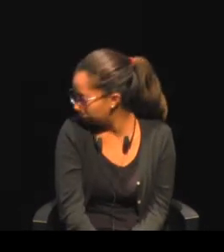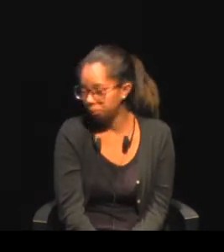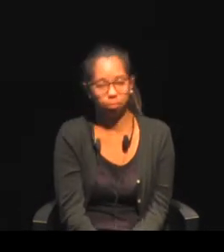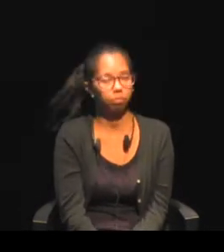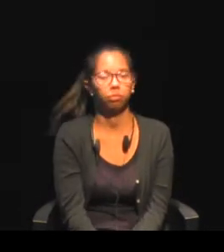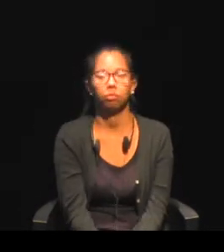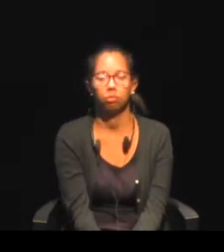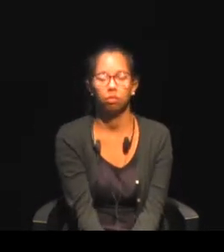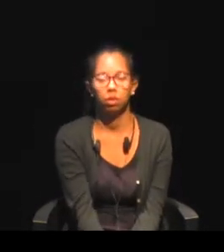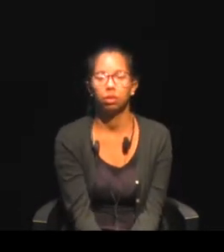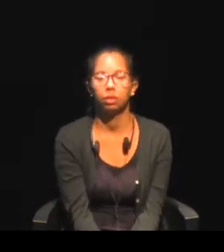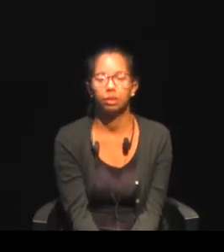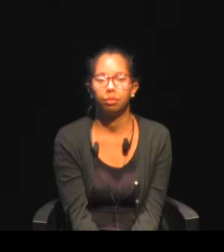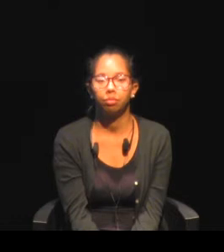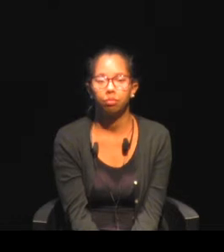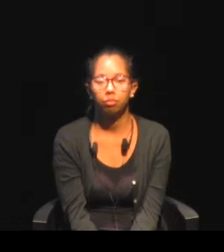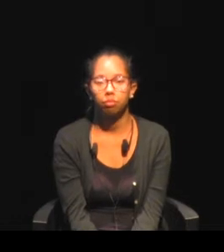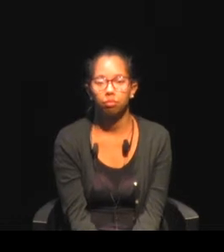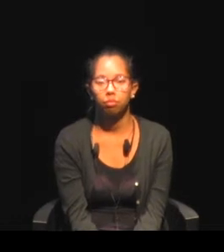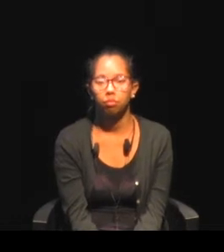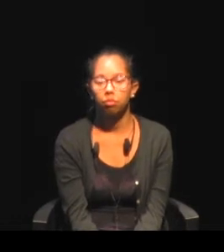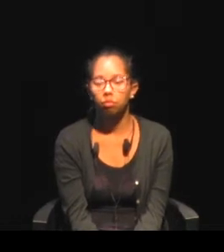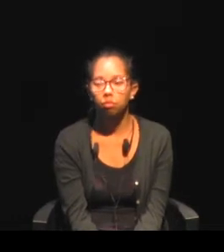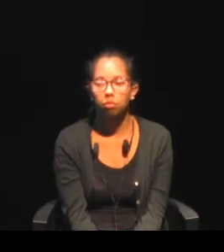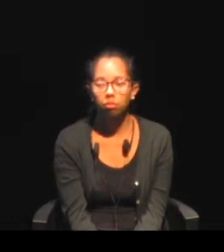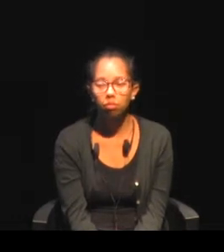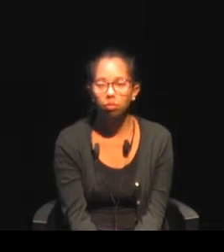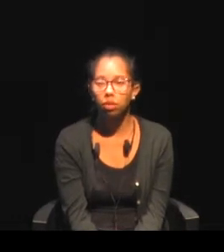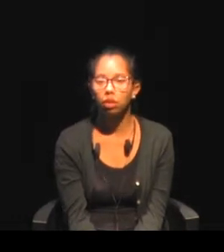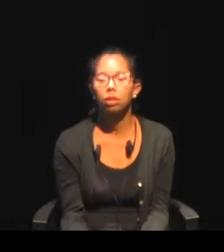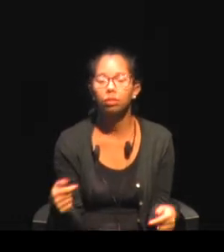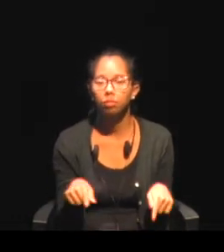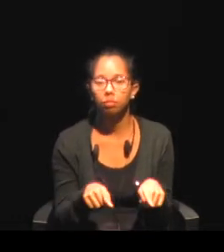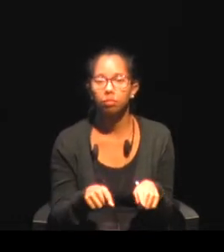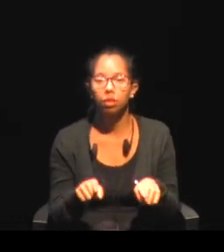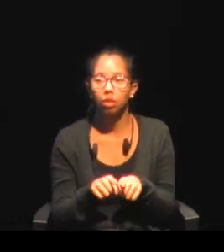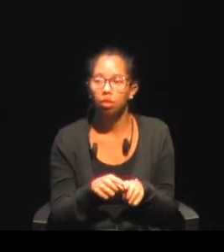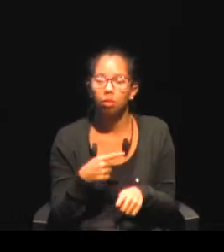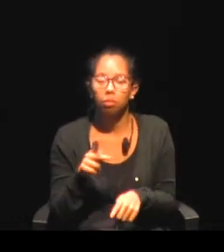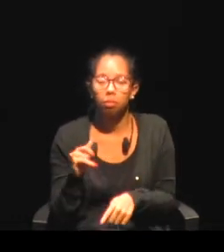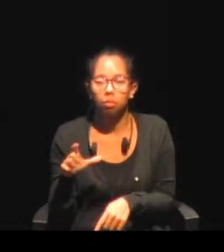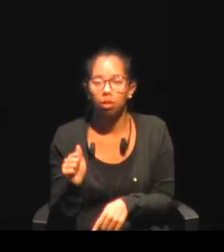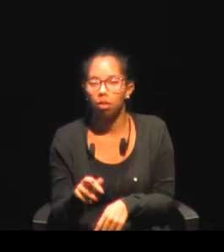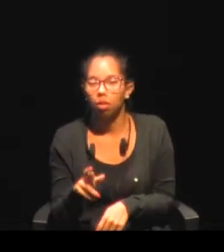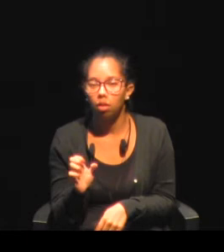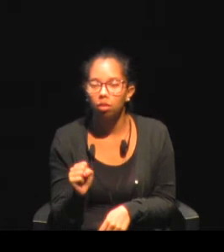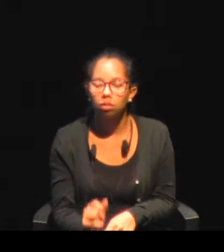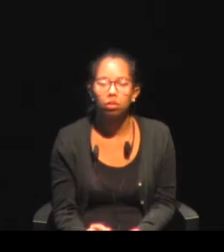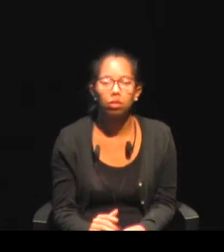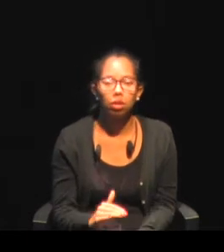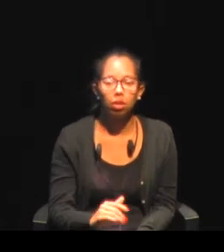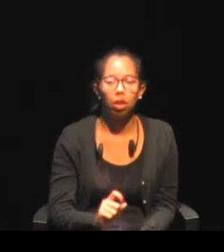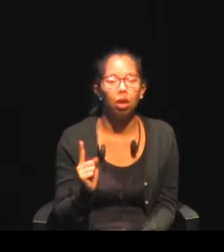Esse é um corte bem rápido, eu vou passar, dá para ver aqui o que é o impacto dessa coisa. São pilares imensos a cada 40